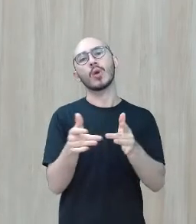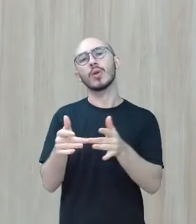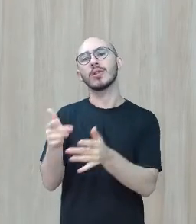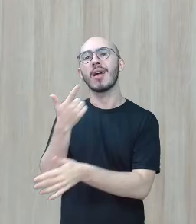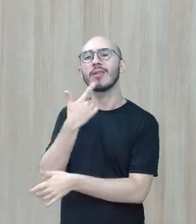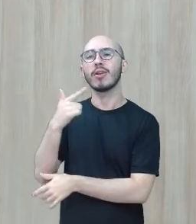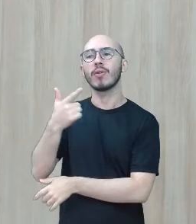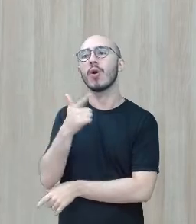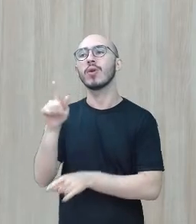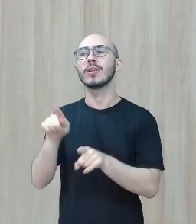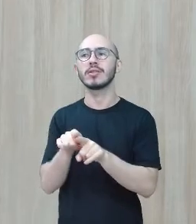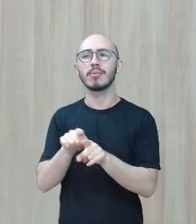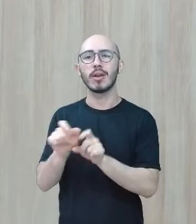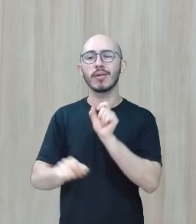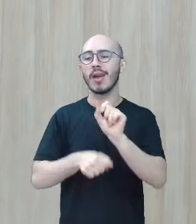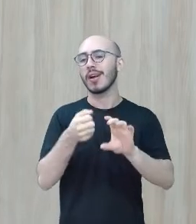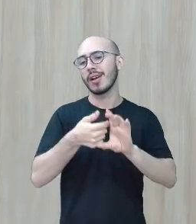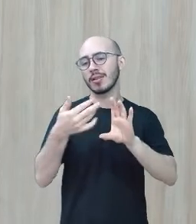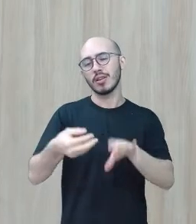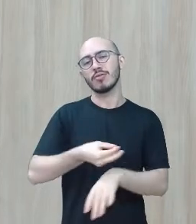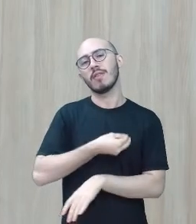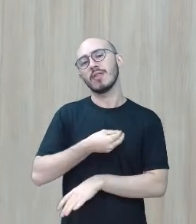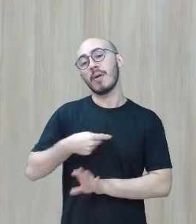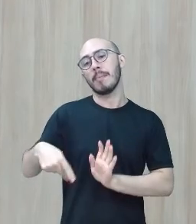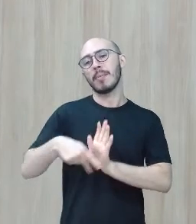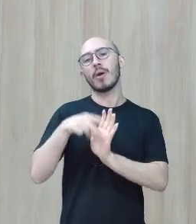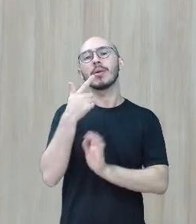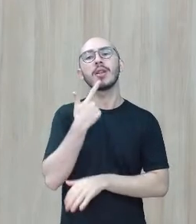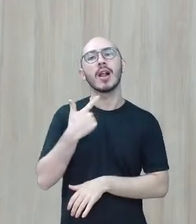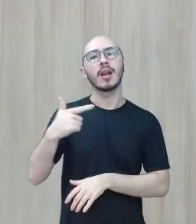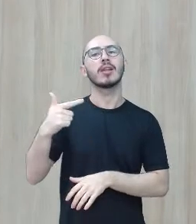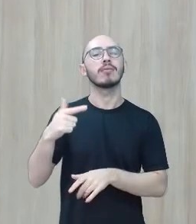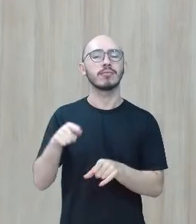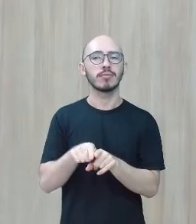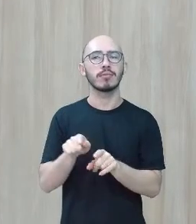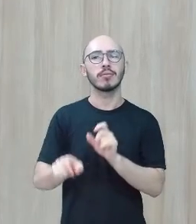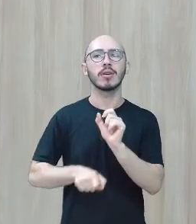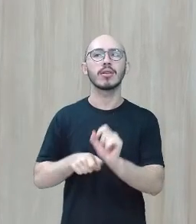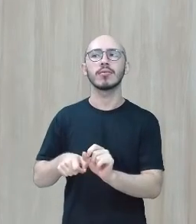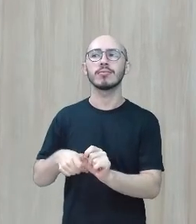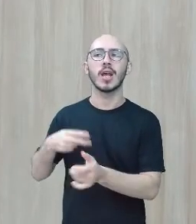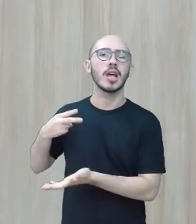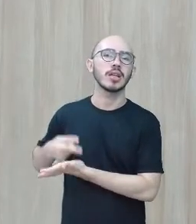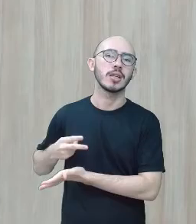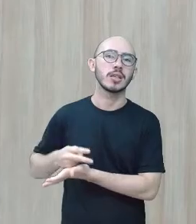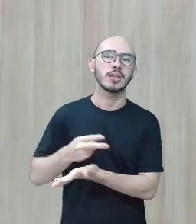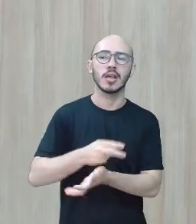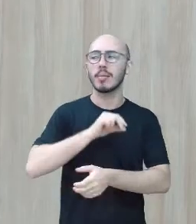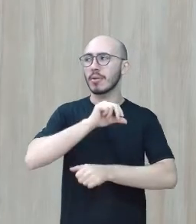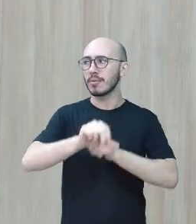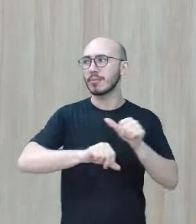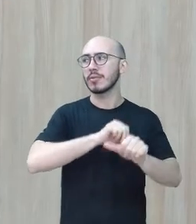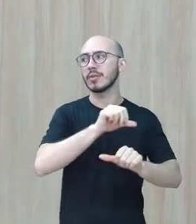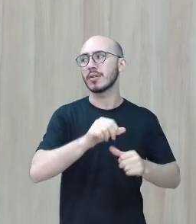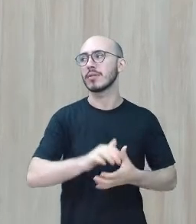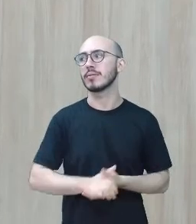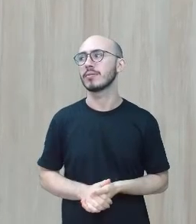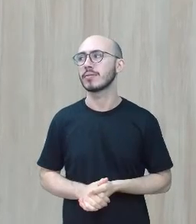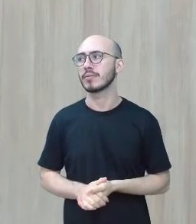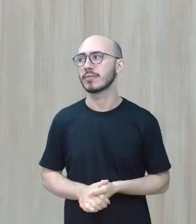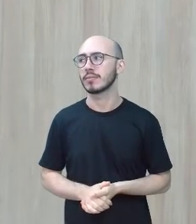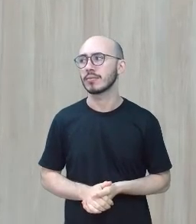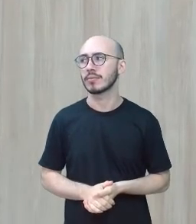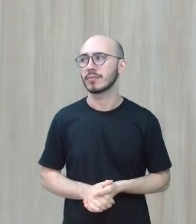esse aspecto vivo da língua, da linguagem, que faz com que ela esteja sempre em constante mudança, né?